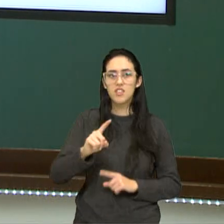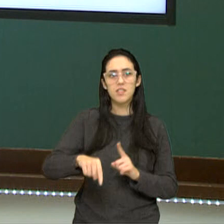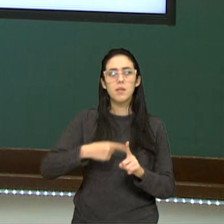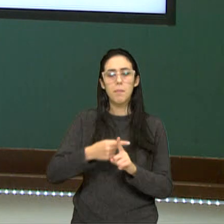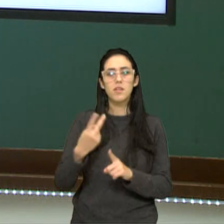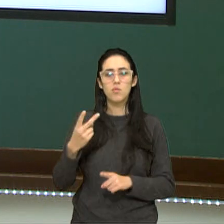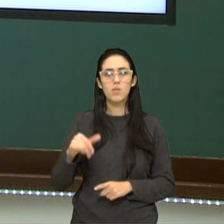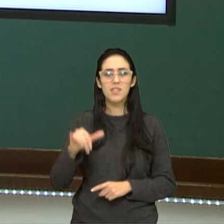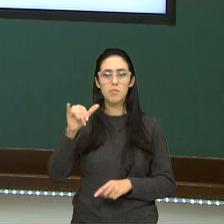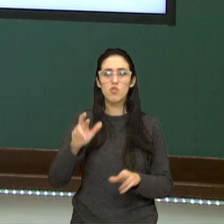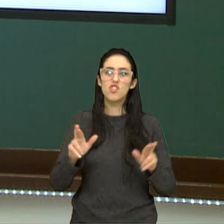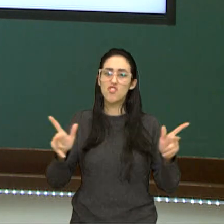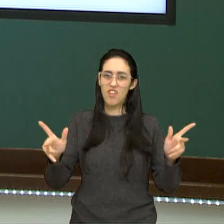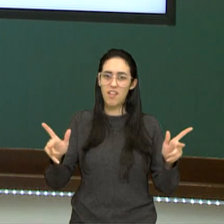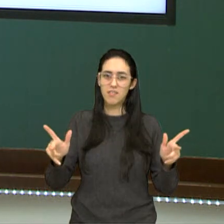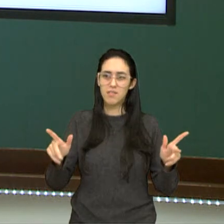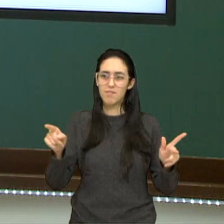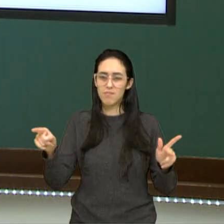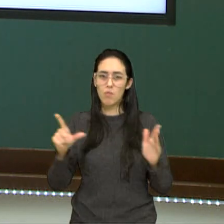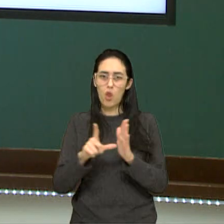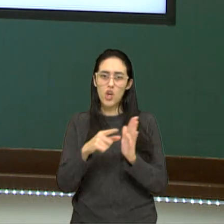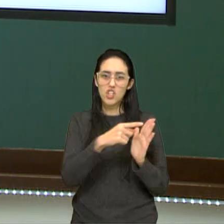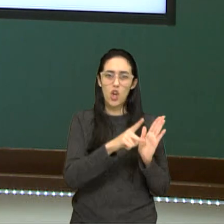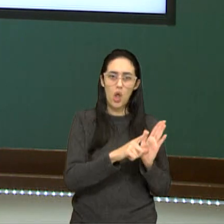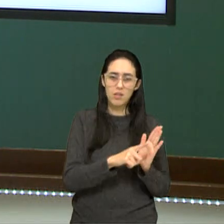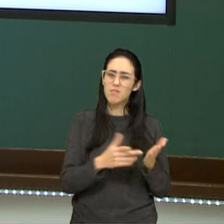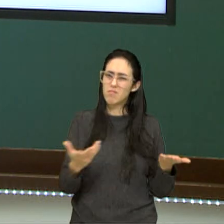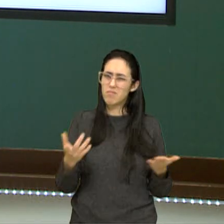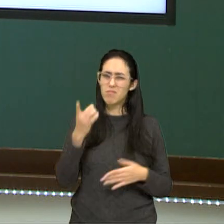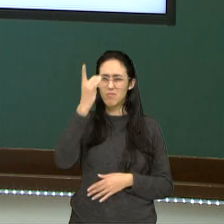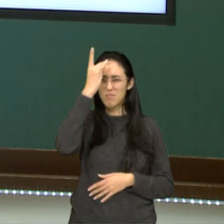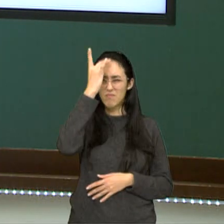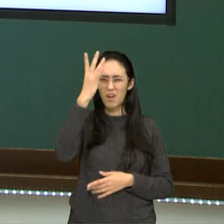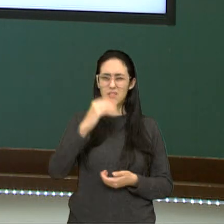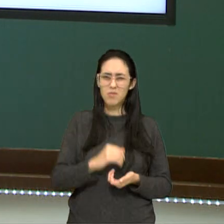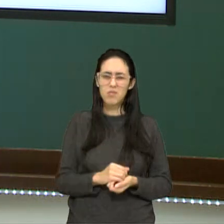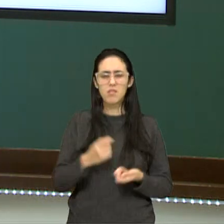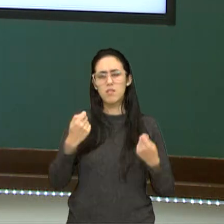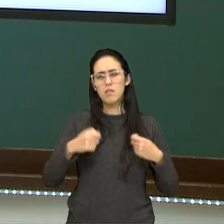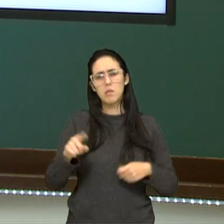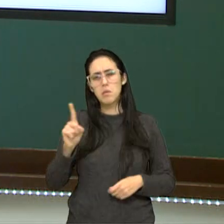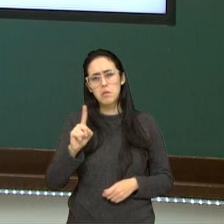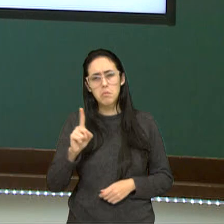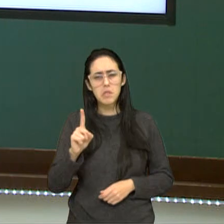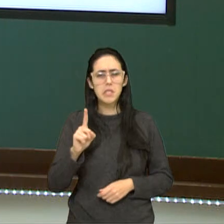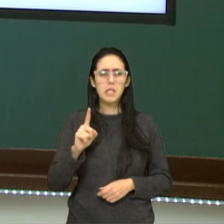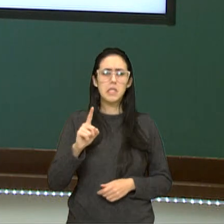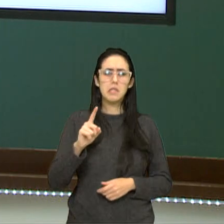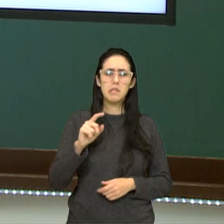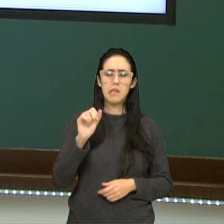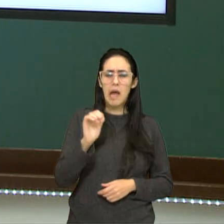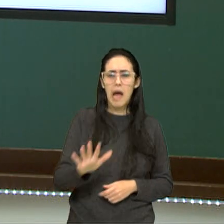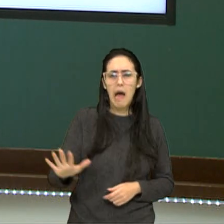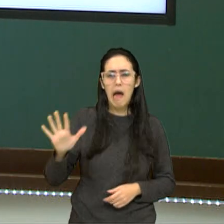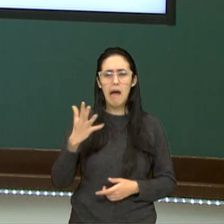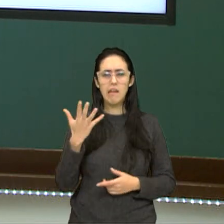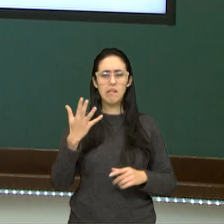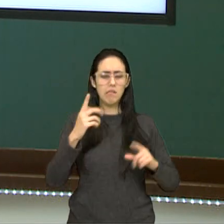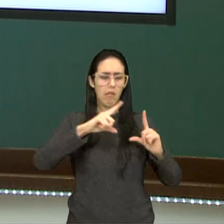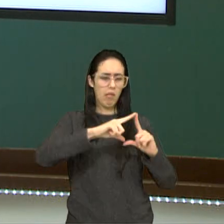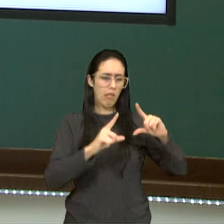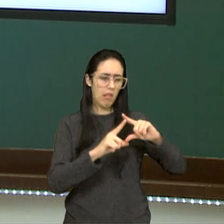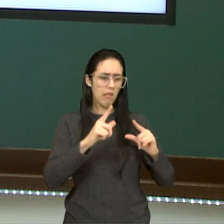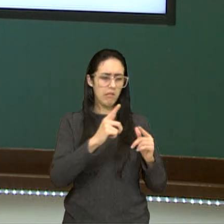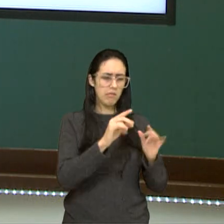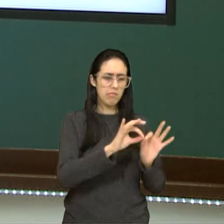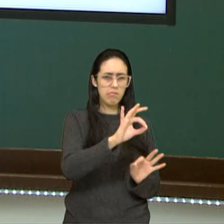mais 2y. Viu só que tranquilo? Não precisa sempre estar ali envolvendo áreas, geometria,